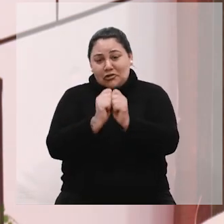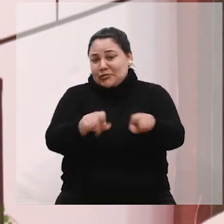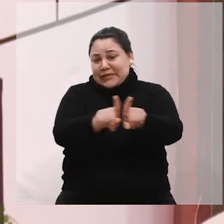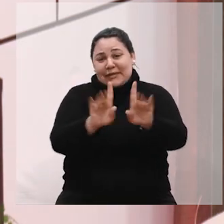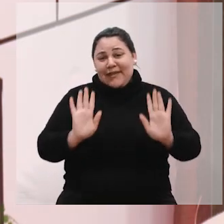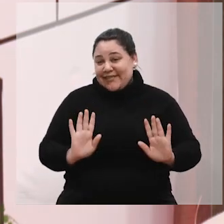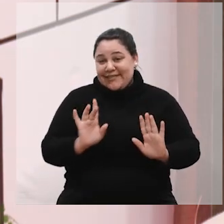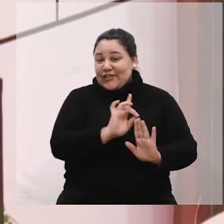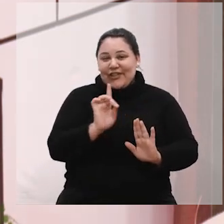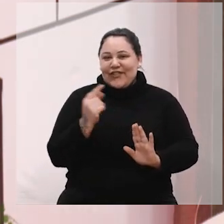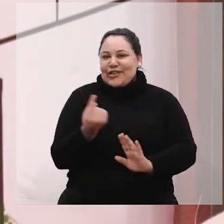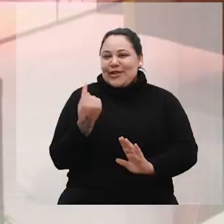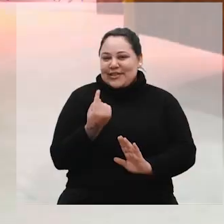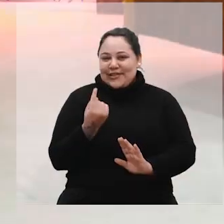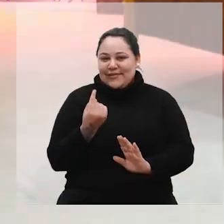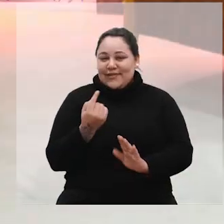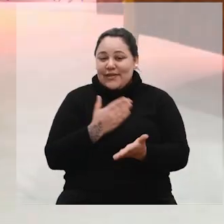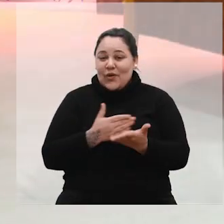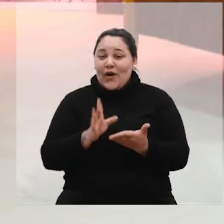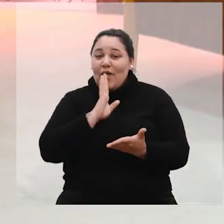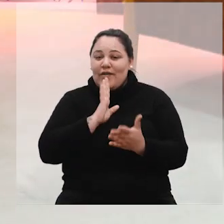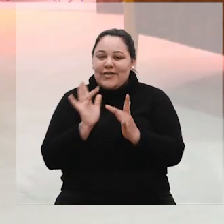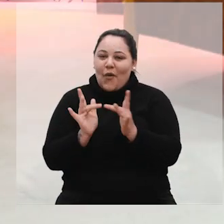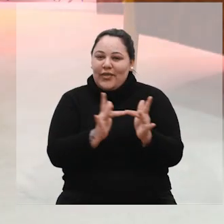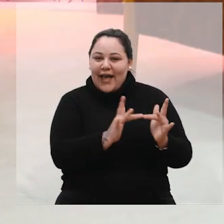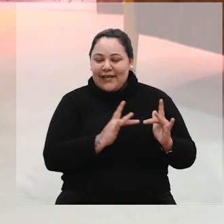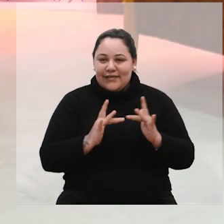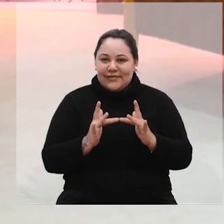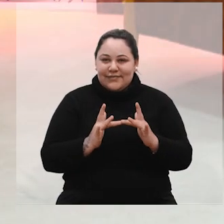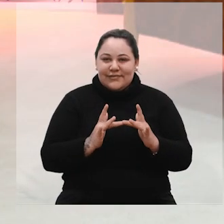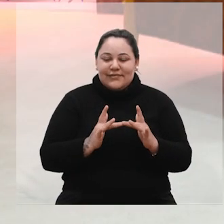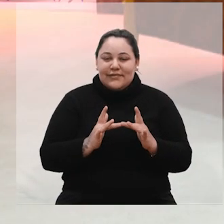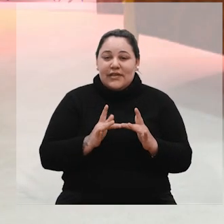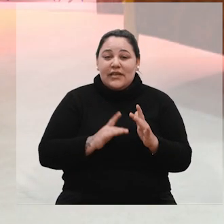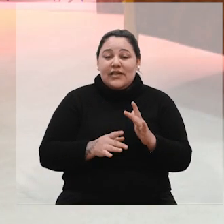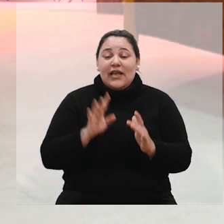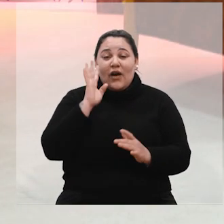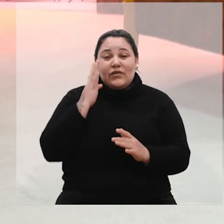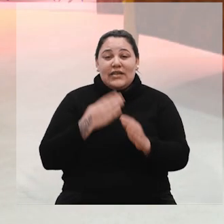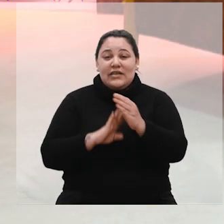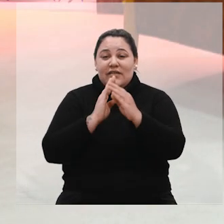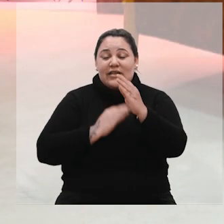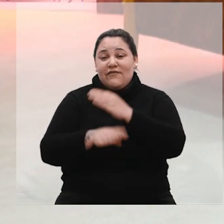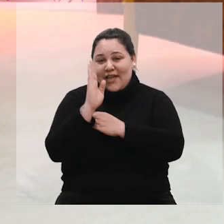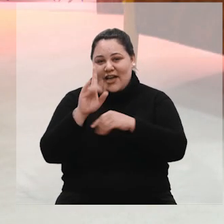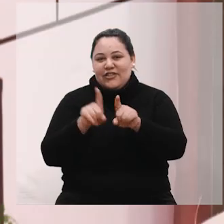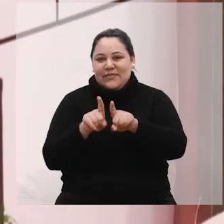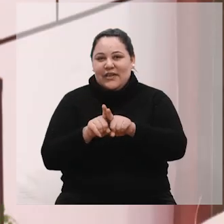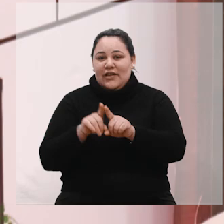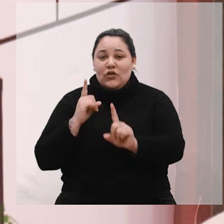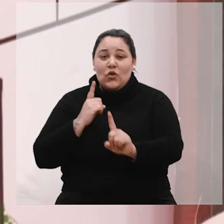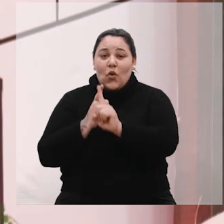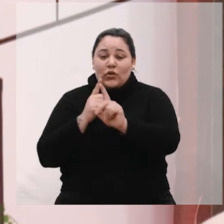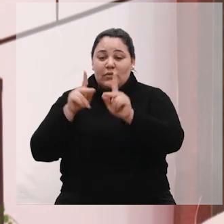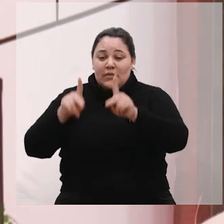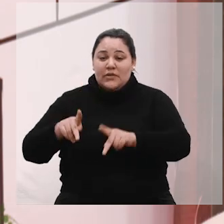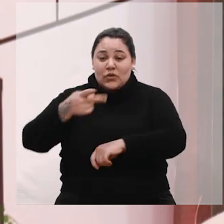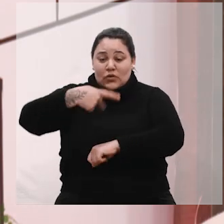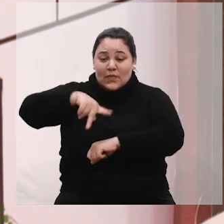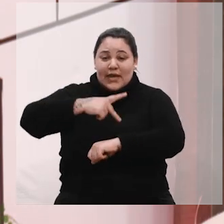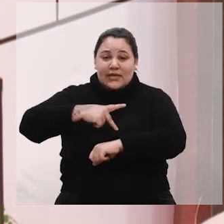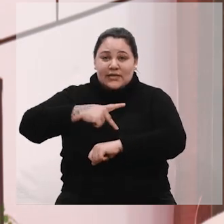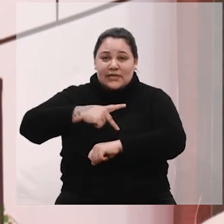tá sozinho, né? Todo mundo acaba se conhecendo. E existe uma coisa que acontece em viagens, que quando tu encontra alguém